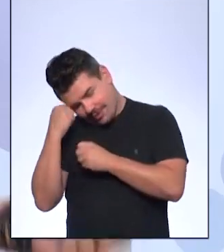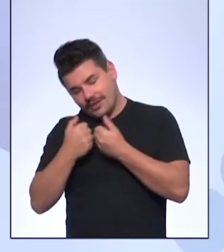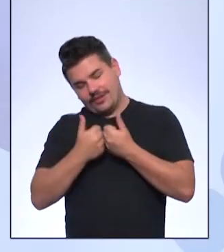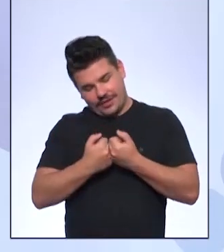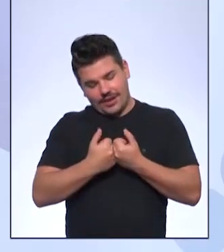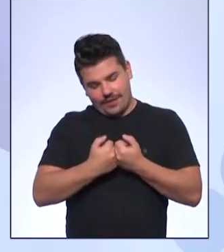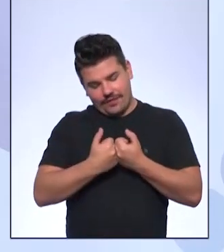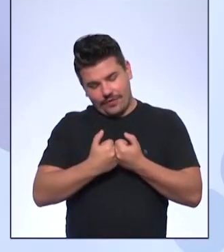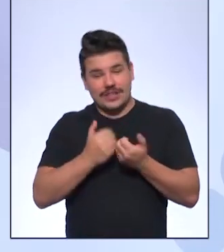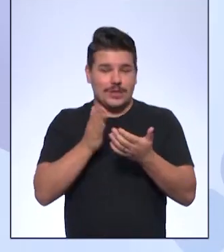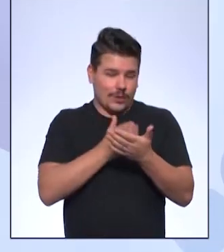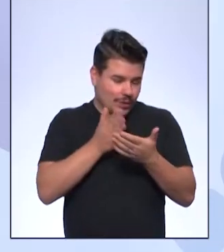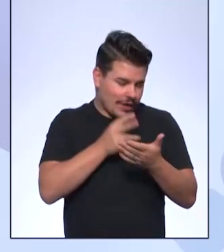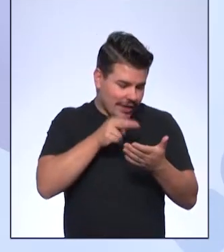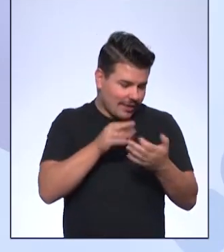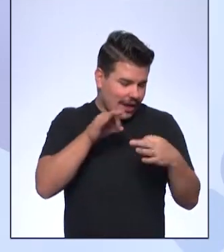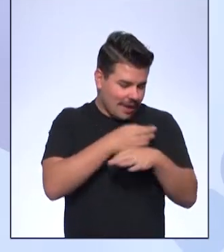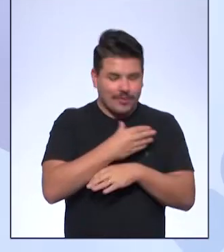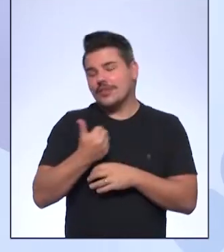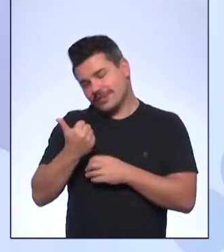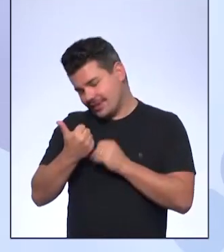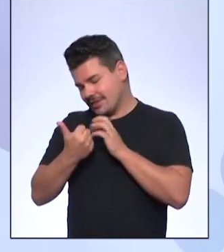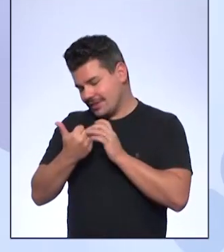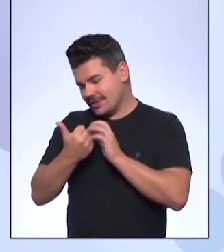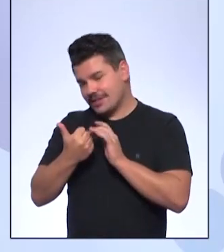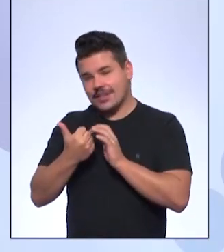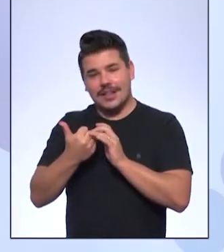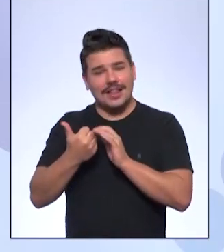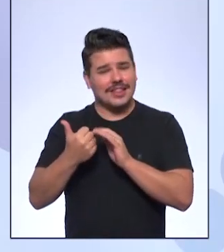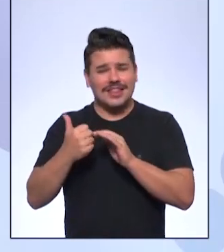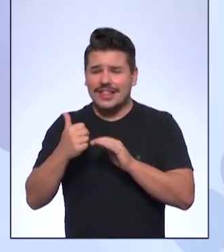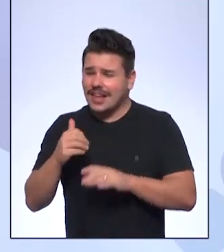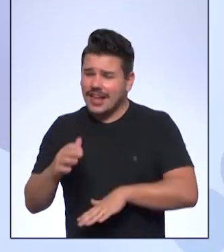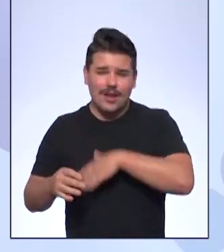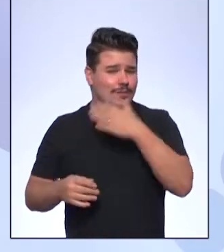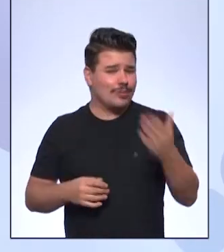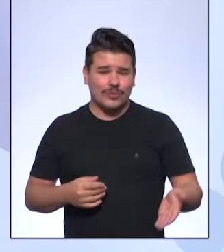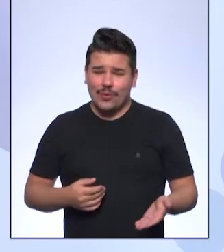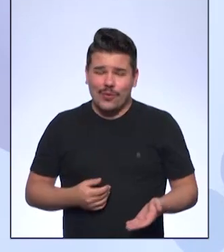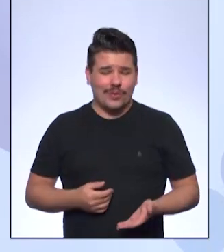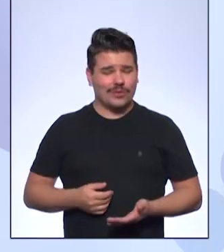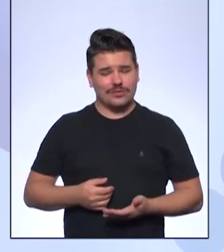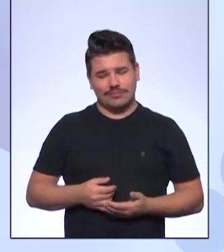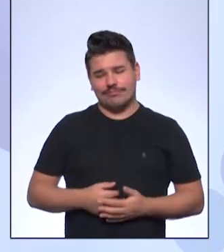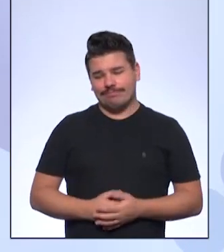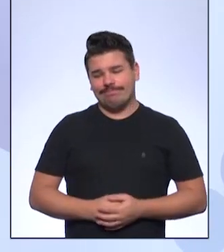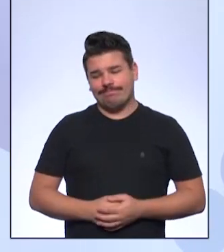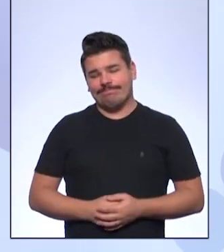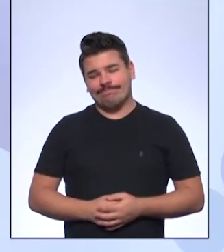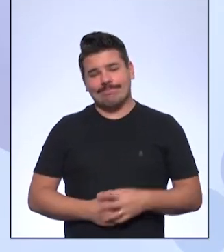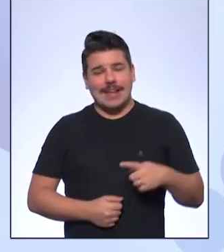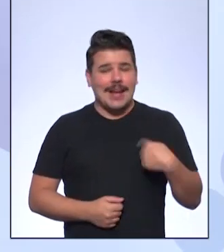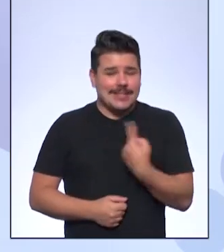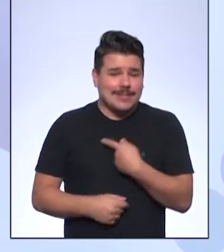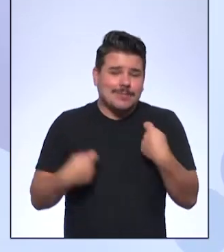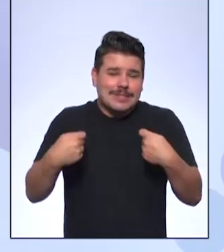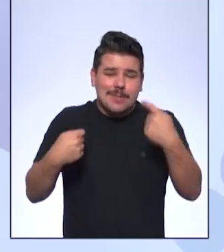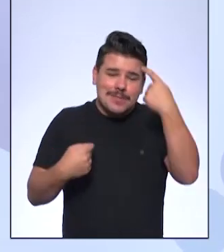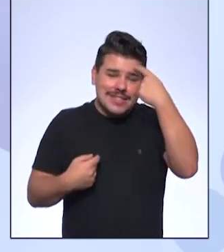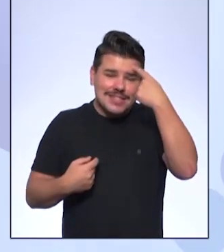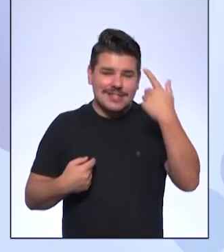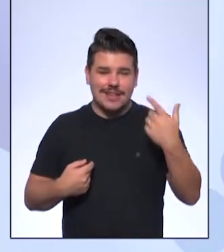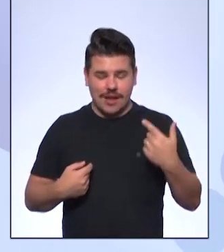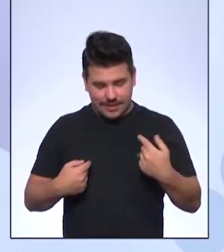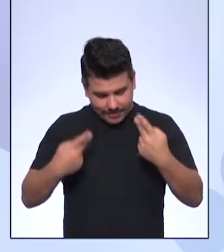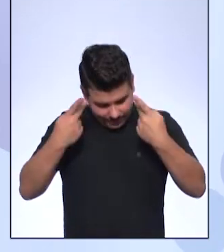nada, é o celular. E é o tempo todo, tempo todo. Então, a gente precisa começar a pensar como a